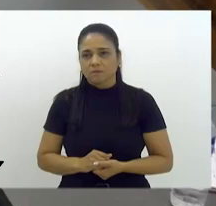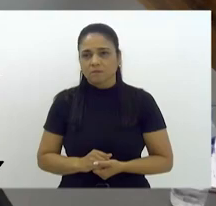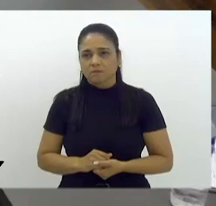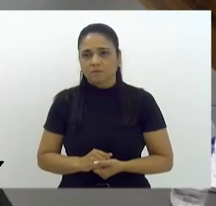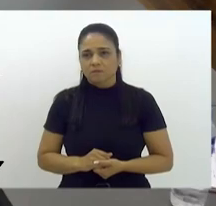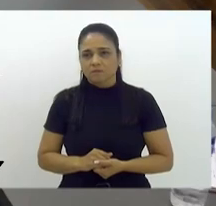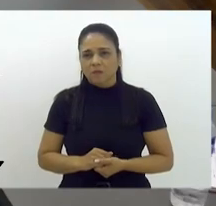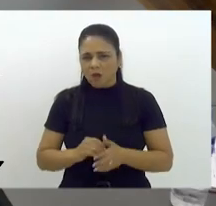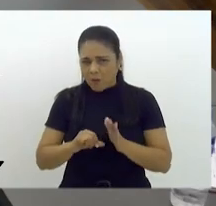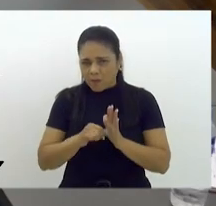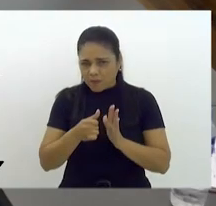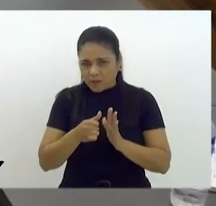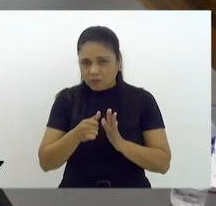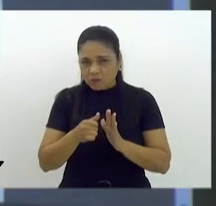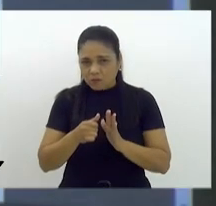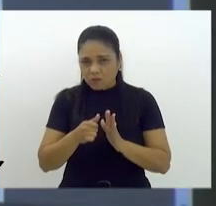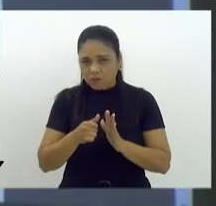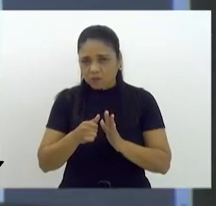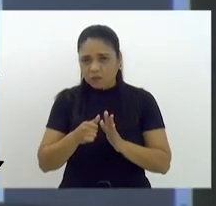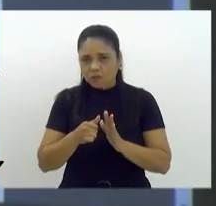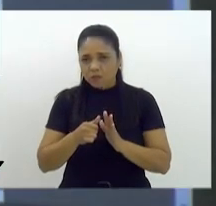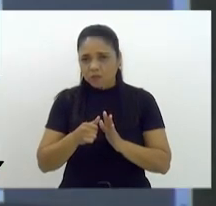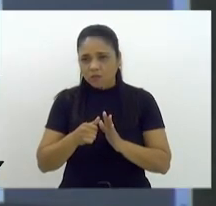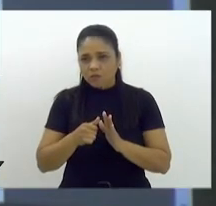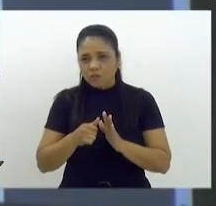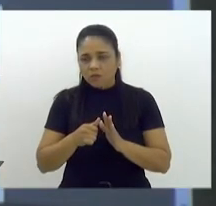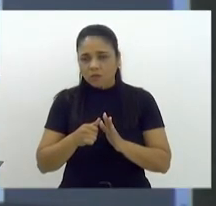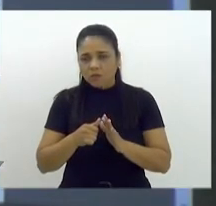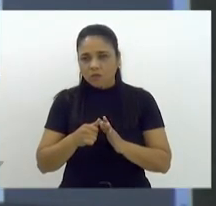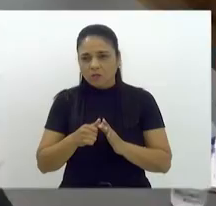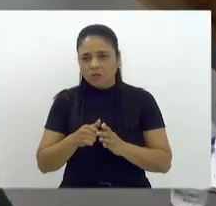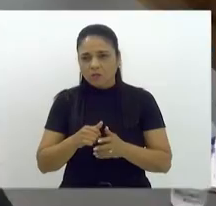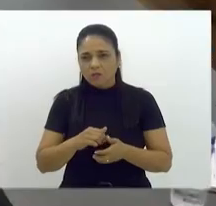Esse é o primeiro não tão fácil por favor